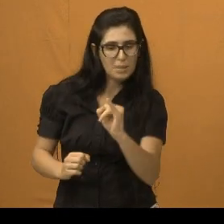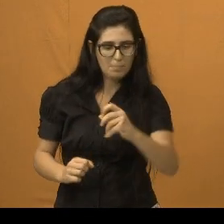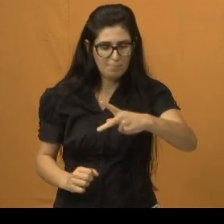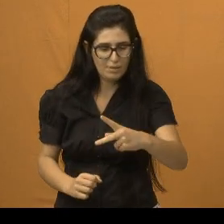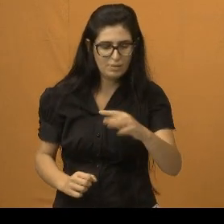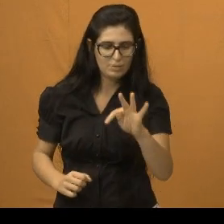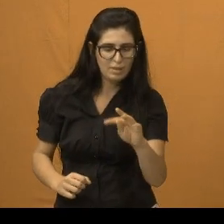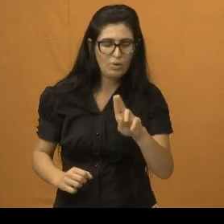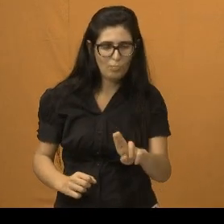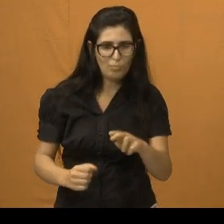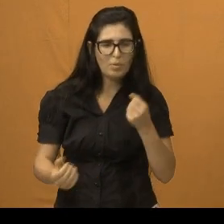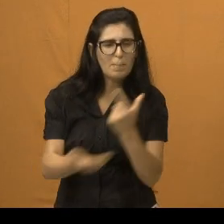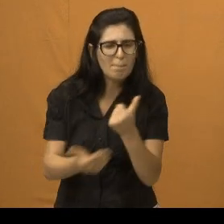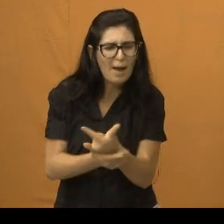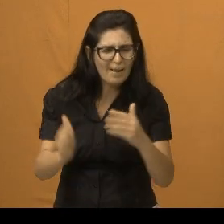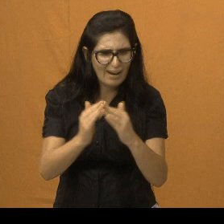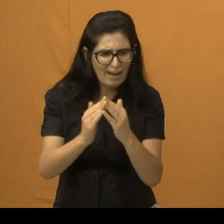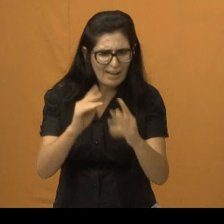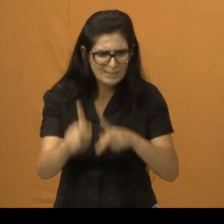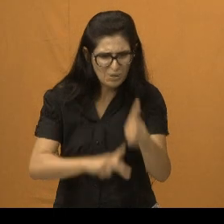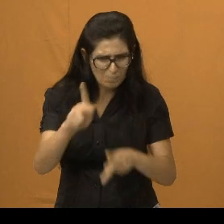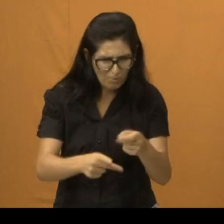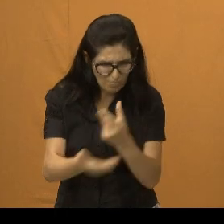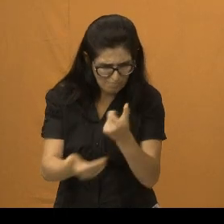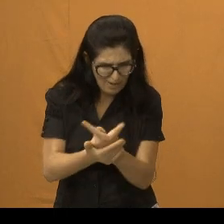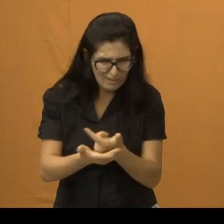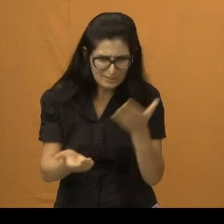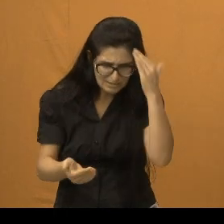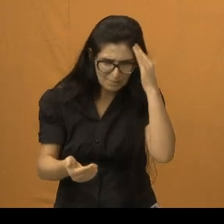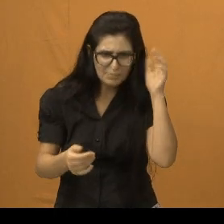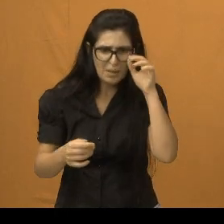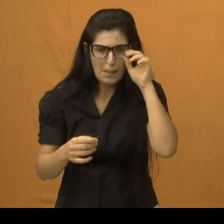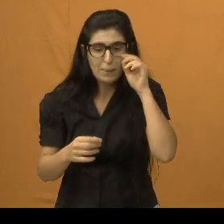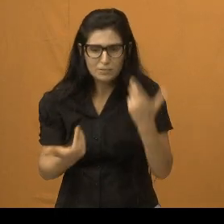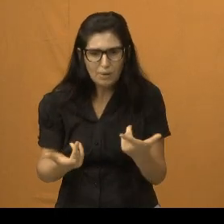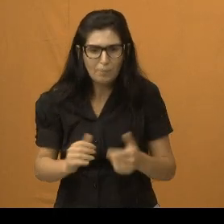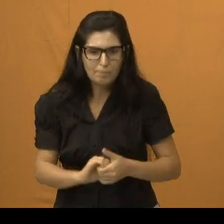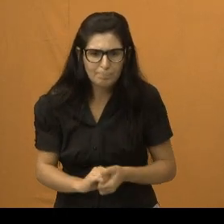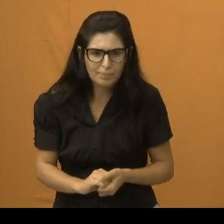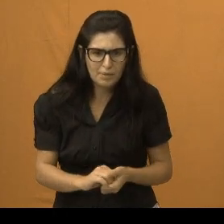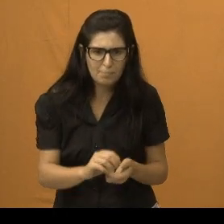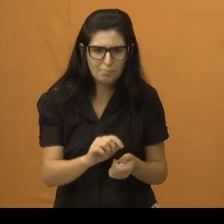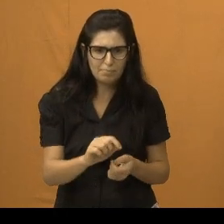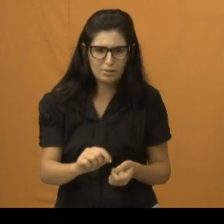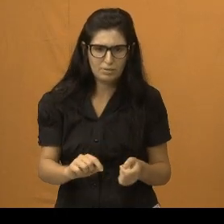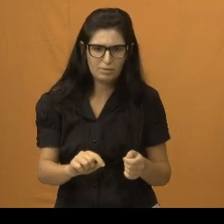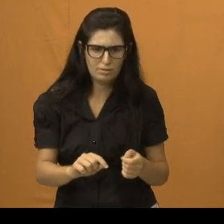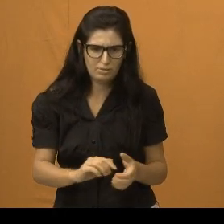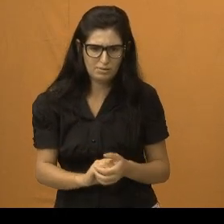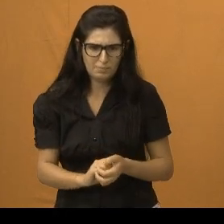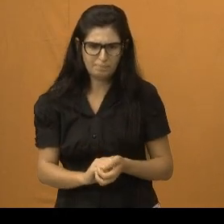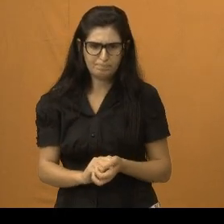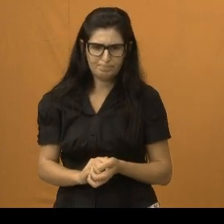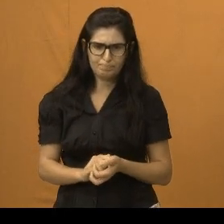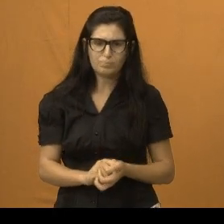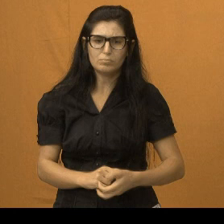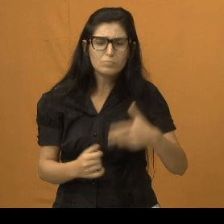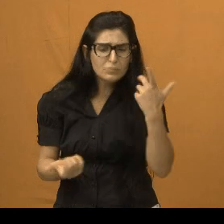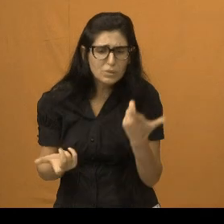tem a sua meta orçamentária de 65.027.000, na qual foi realizado no terceiro quadrimestre